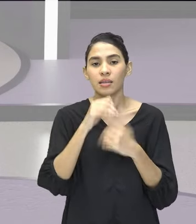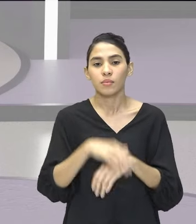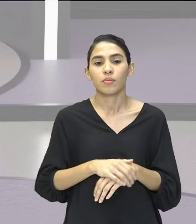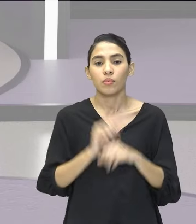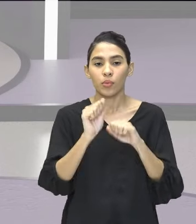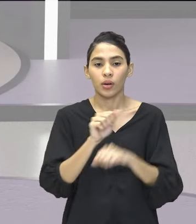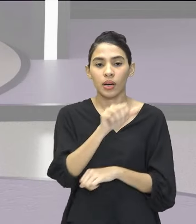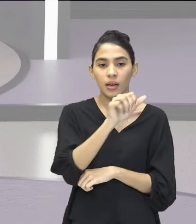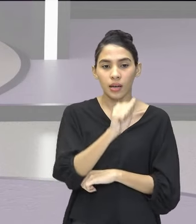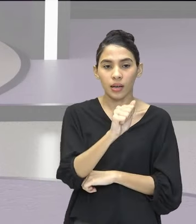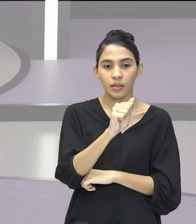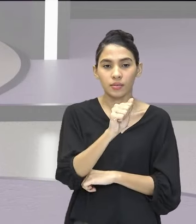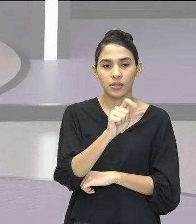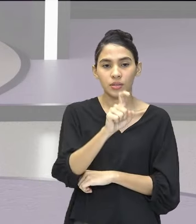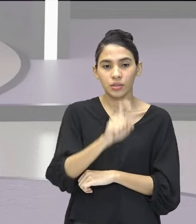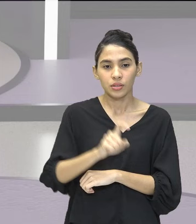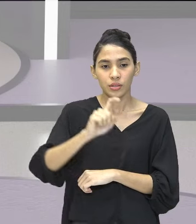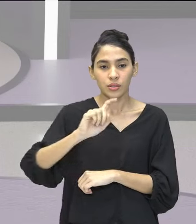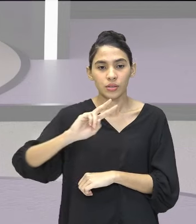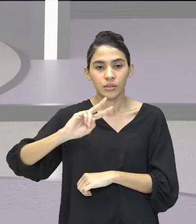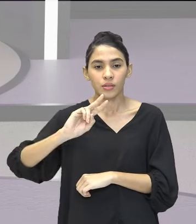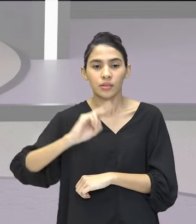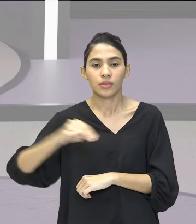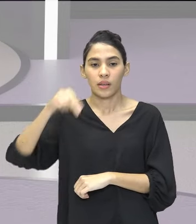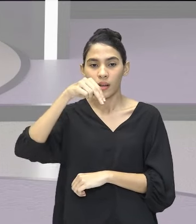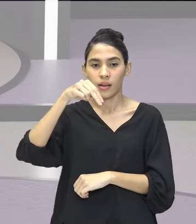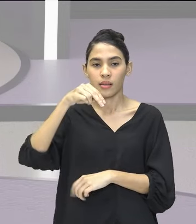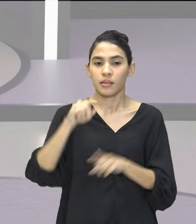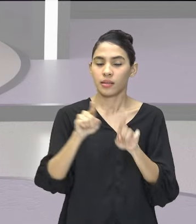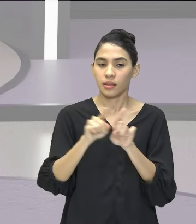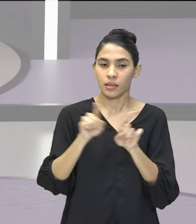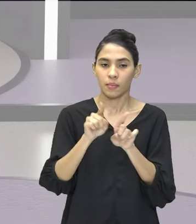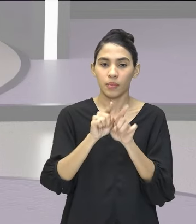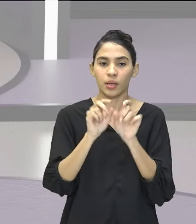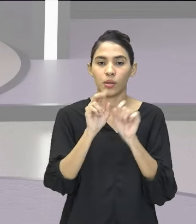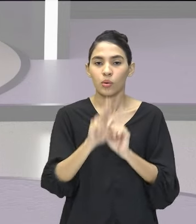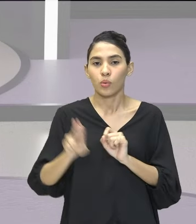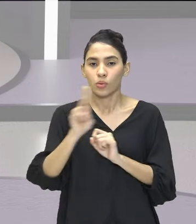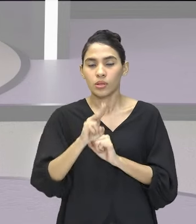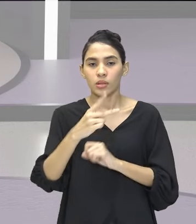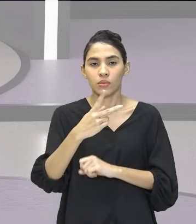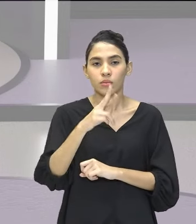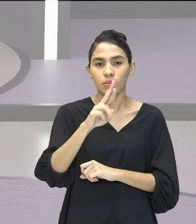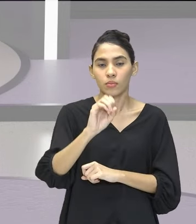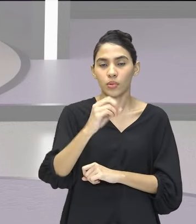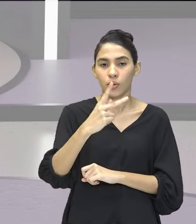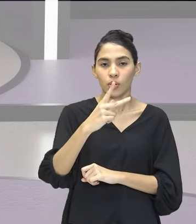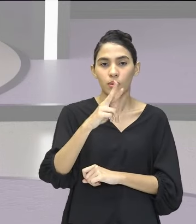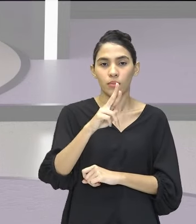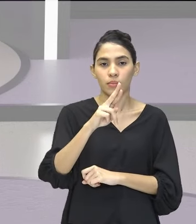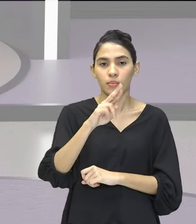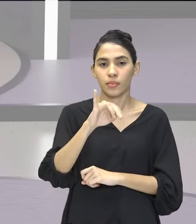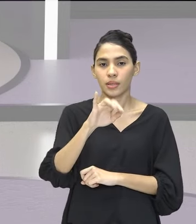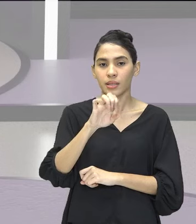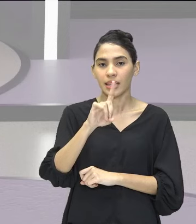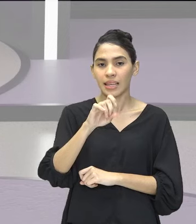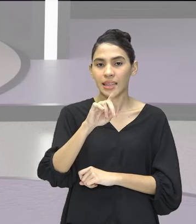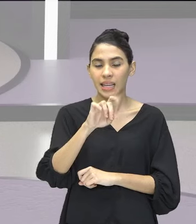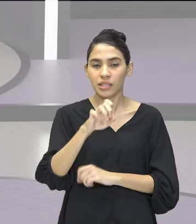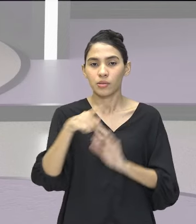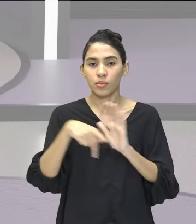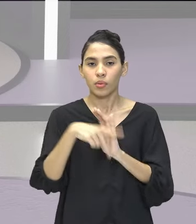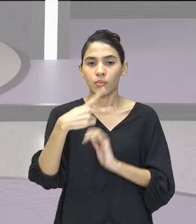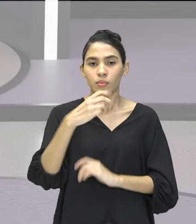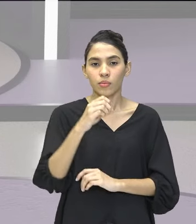x elevado a n, também aí fazendo aplicação ali de uma propriedade da potenciação, ok?